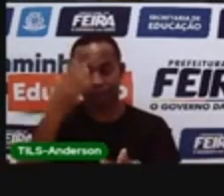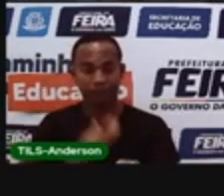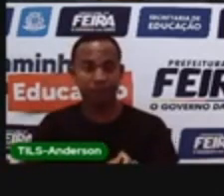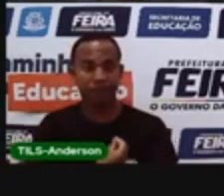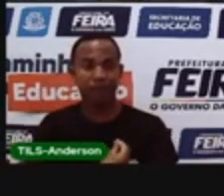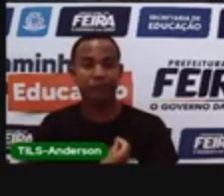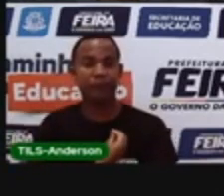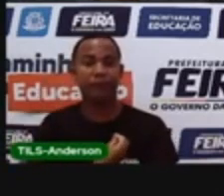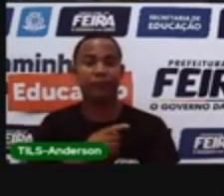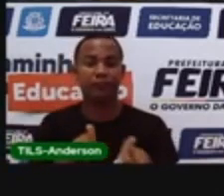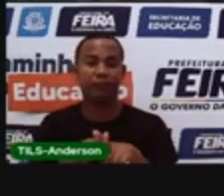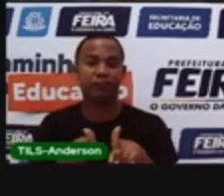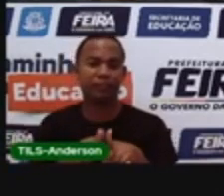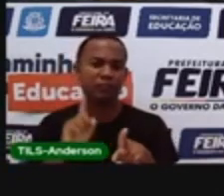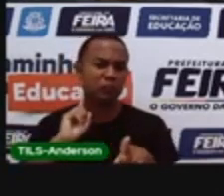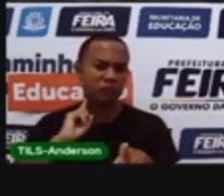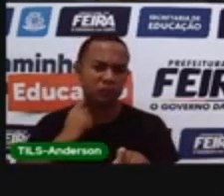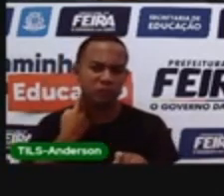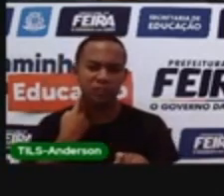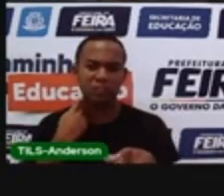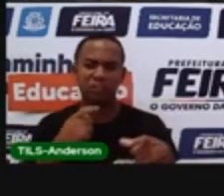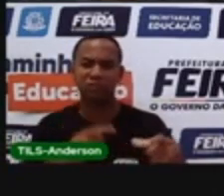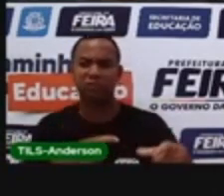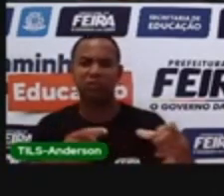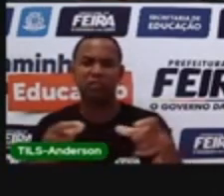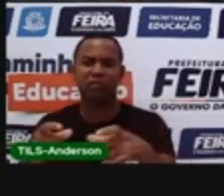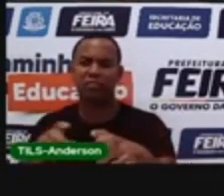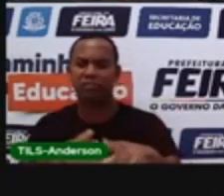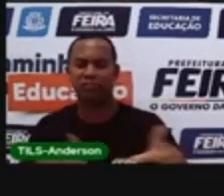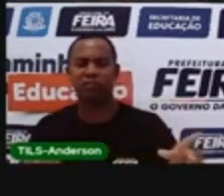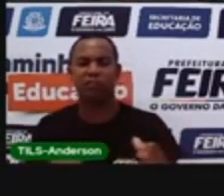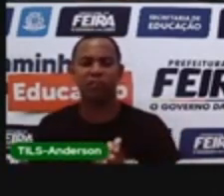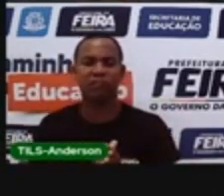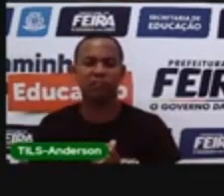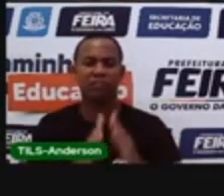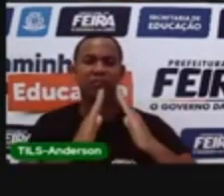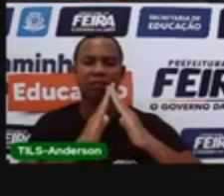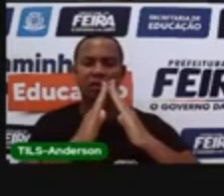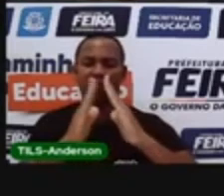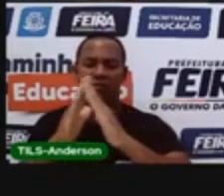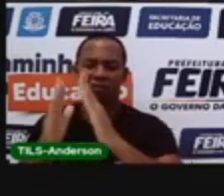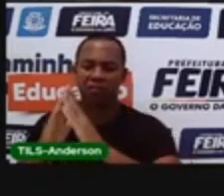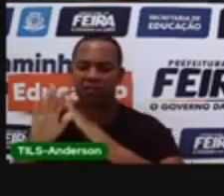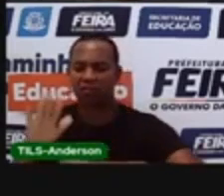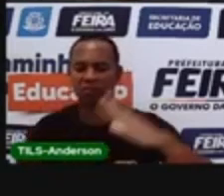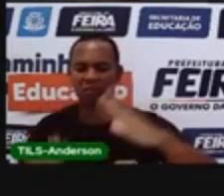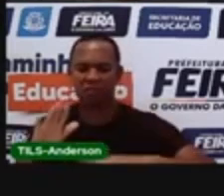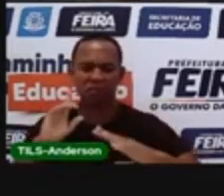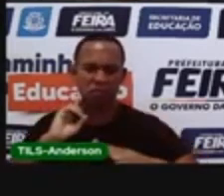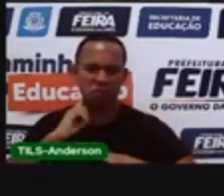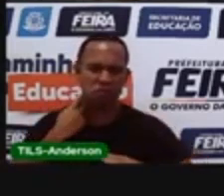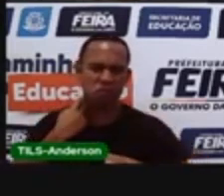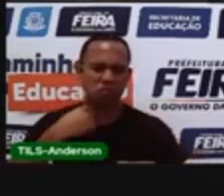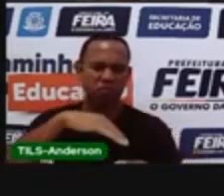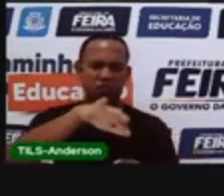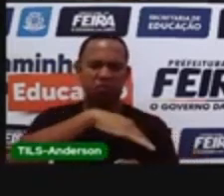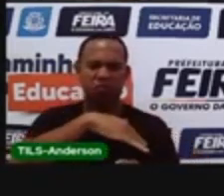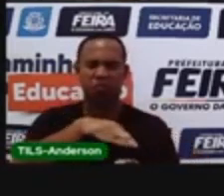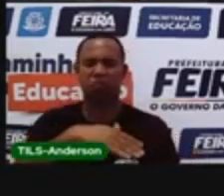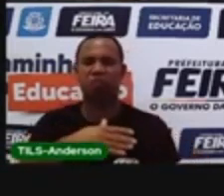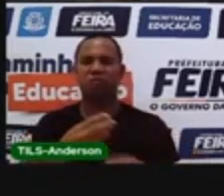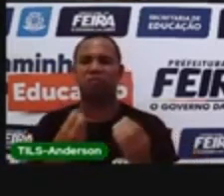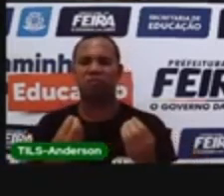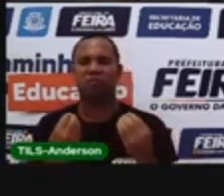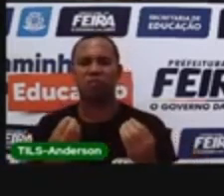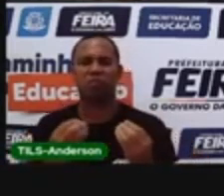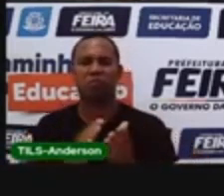com o esgoto, o lixo, a céu aberto, na porta das suas casas. Sem nenhum tipo de tratamento.